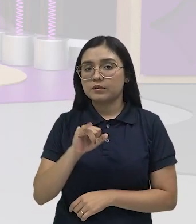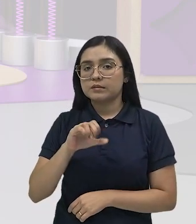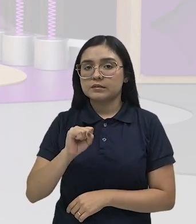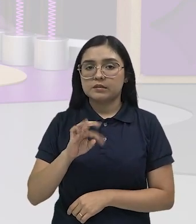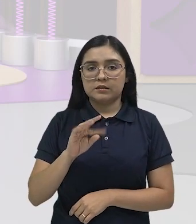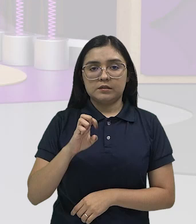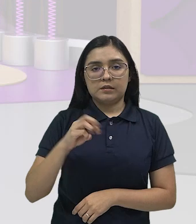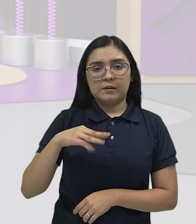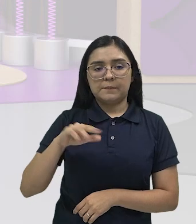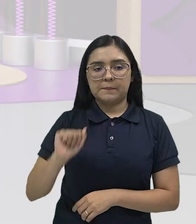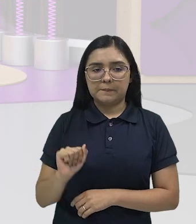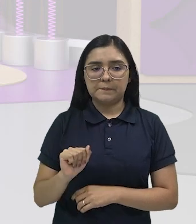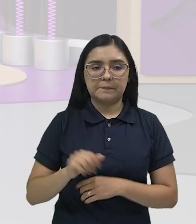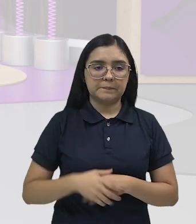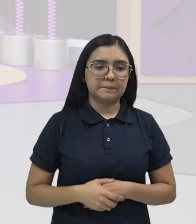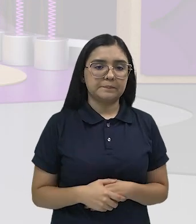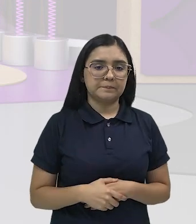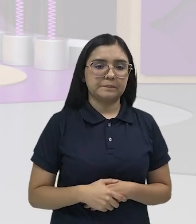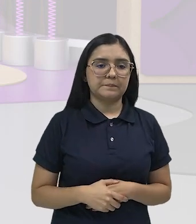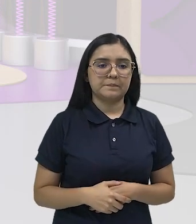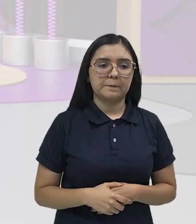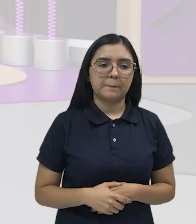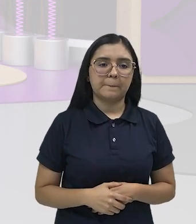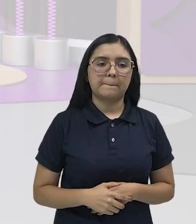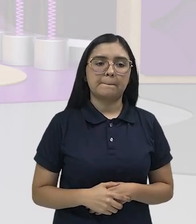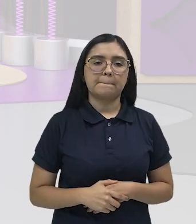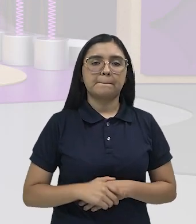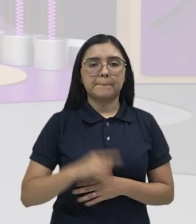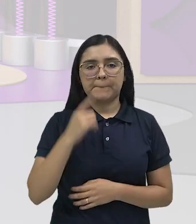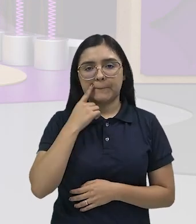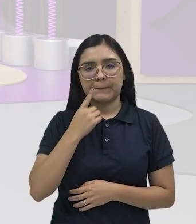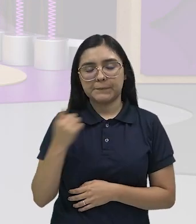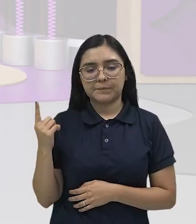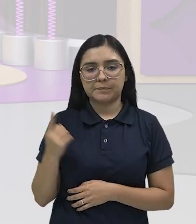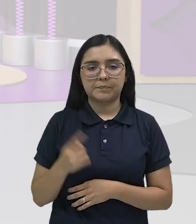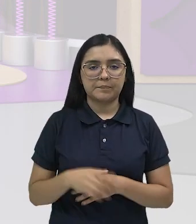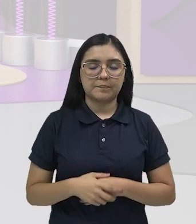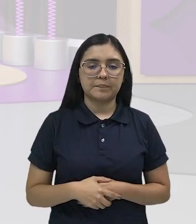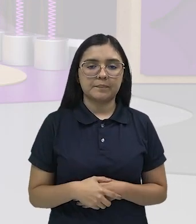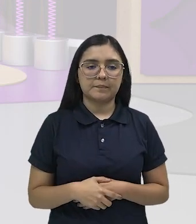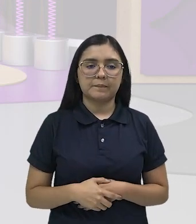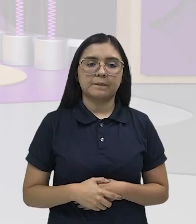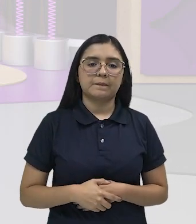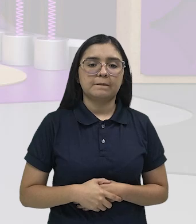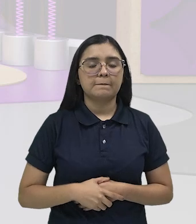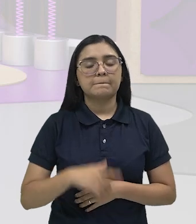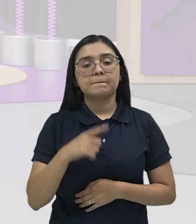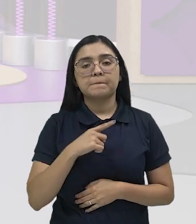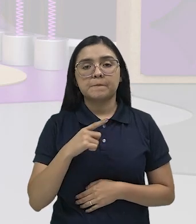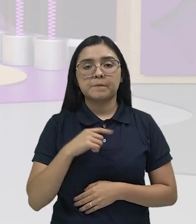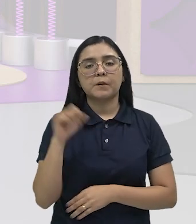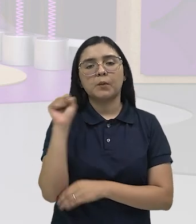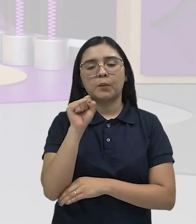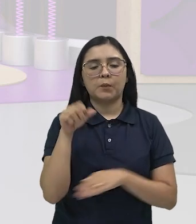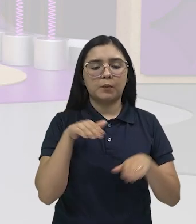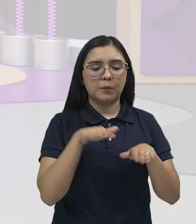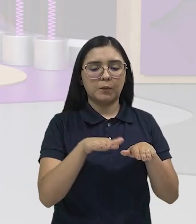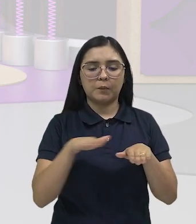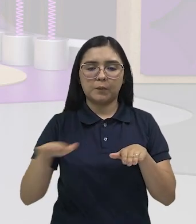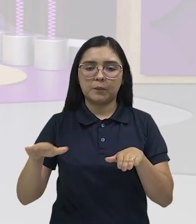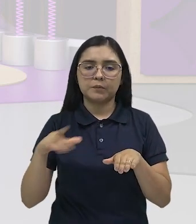Vamos continuar? Olha o que nós temos agora. Olha aqui do meu lado. Ó. Em um estacionamento,